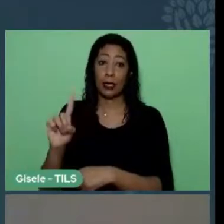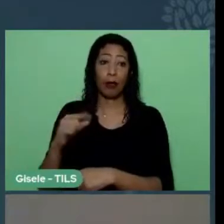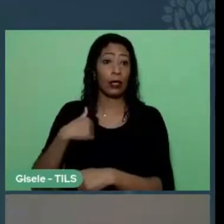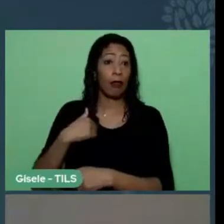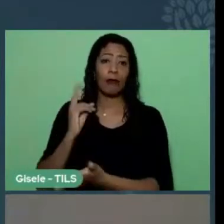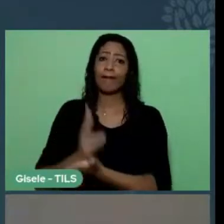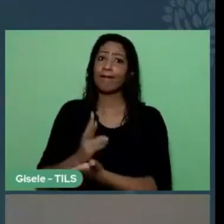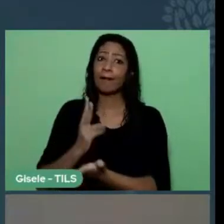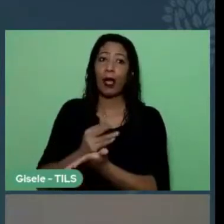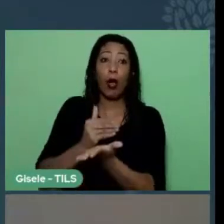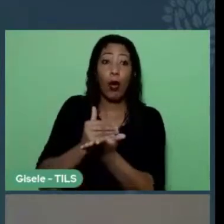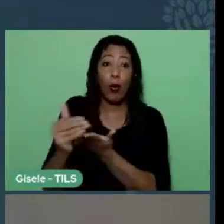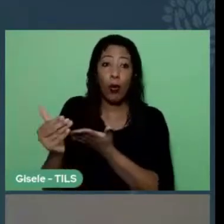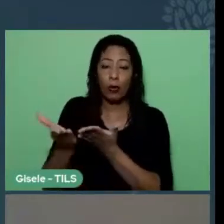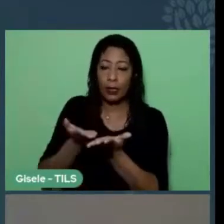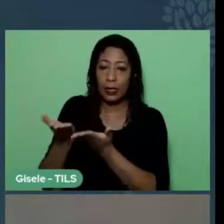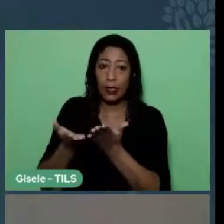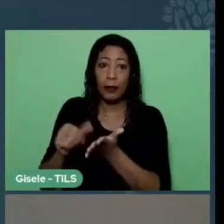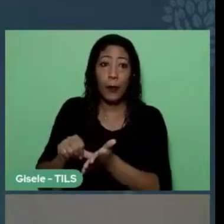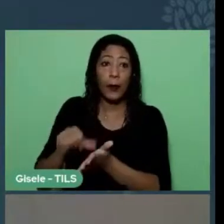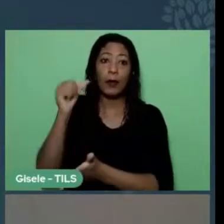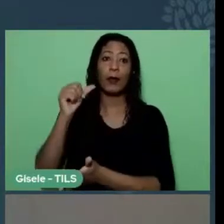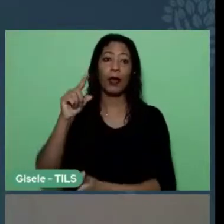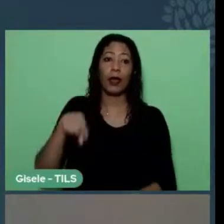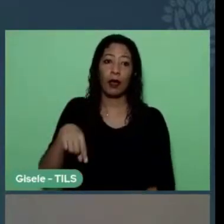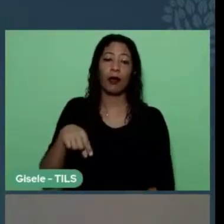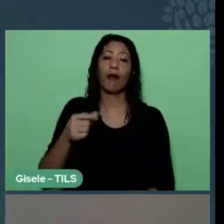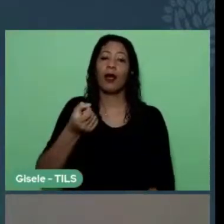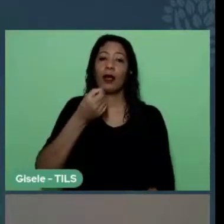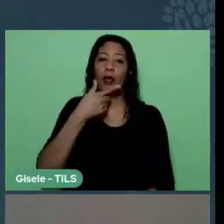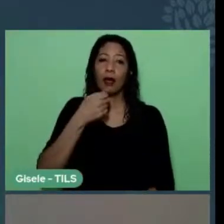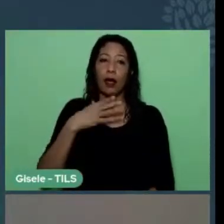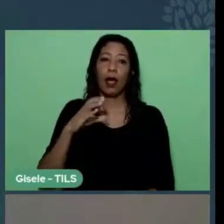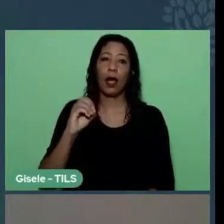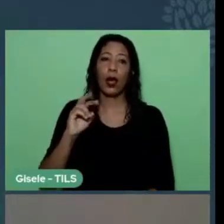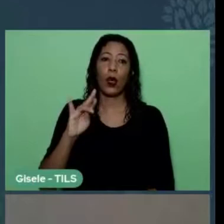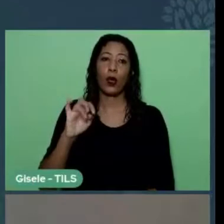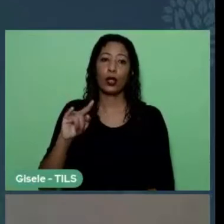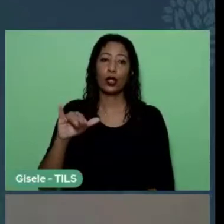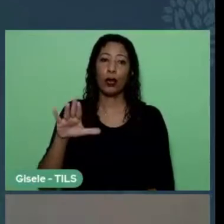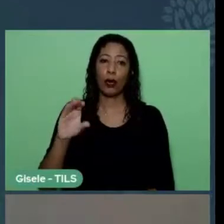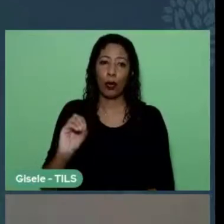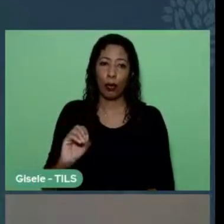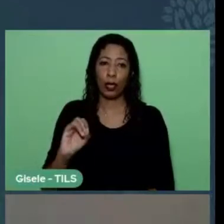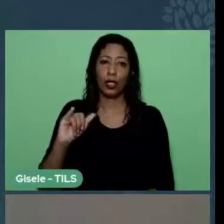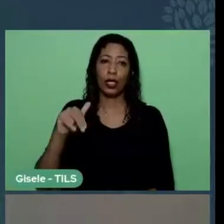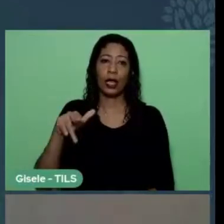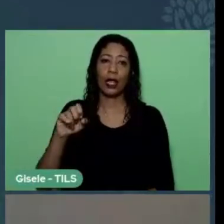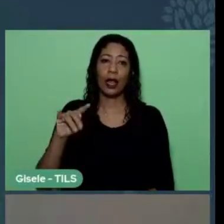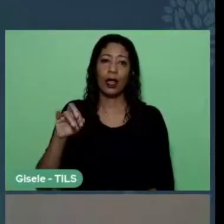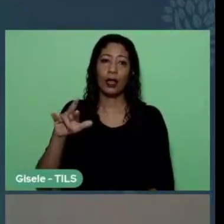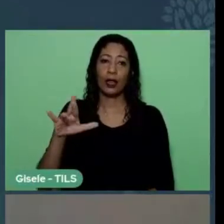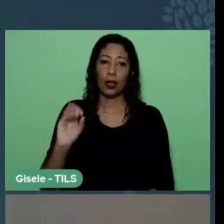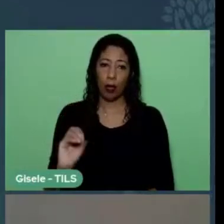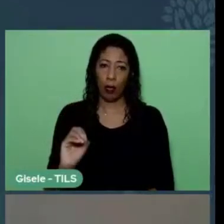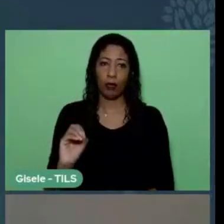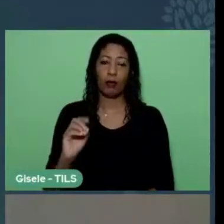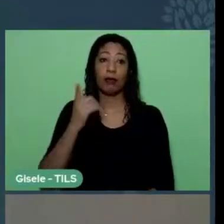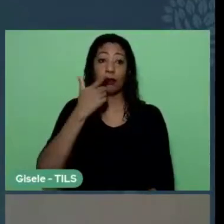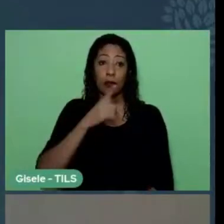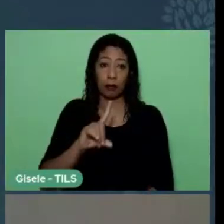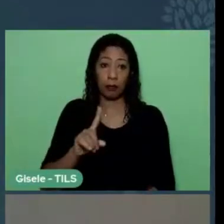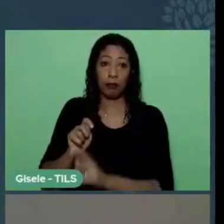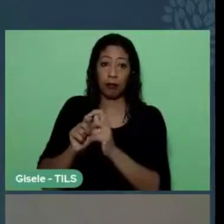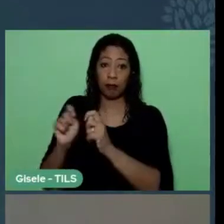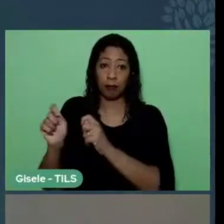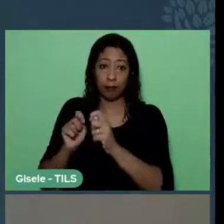o tratamento com corticoide inalatório para tratar a manutenção da asma com uma droga eficaz e